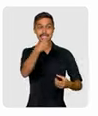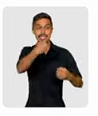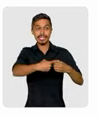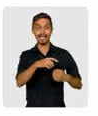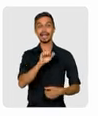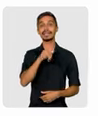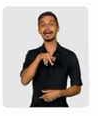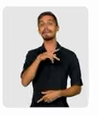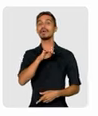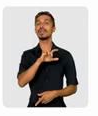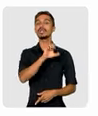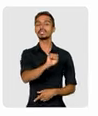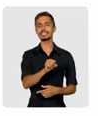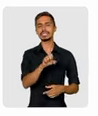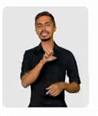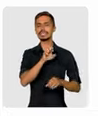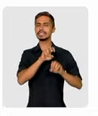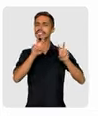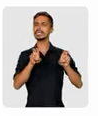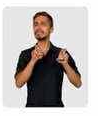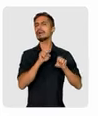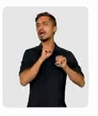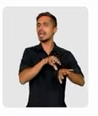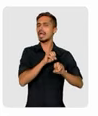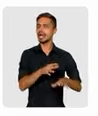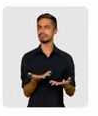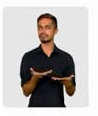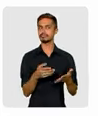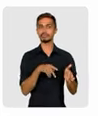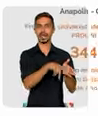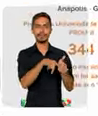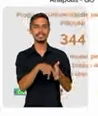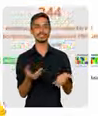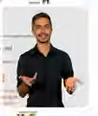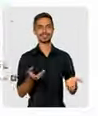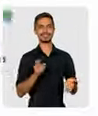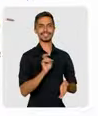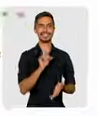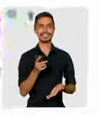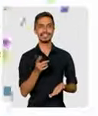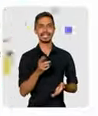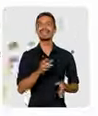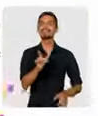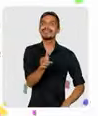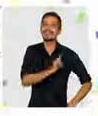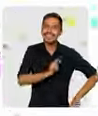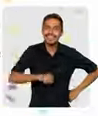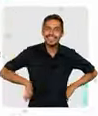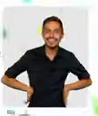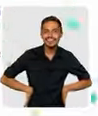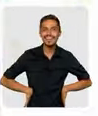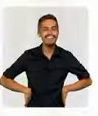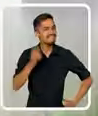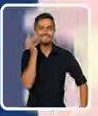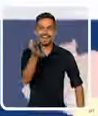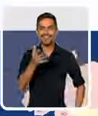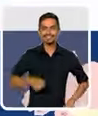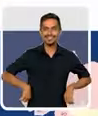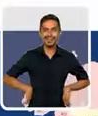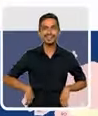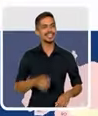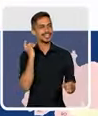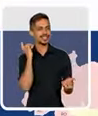Anápolis e tema educação. Agora é só clicar em buscar. E não é que tem, gente. Viu como é